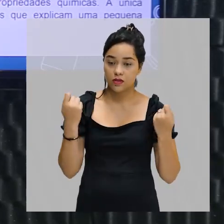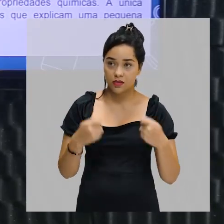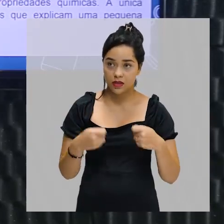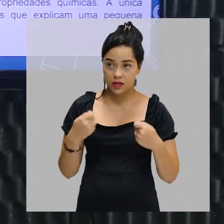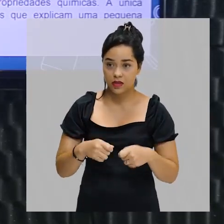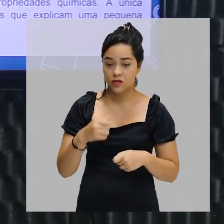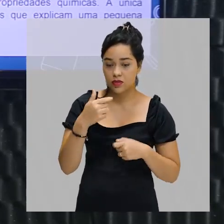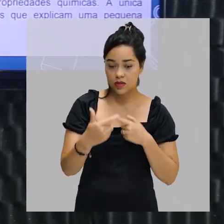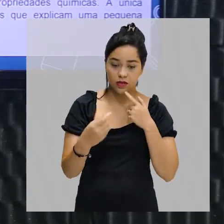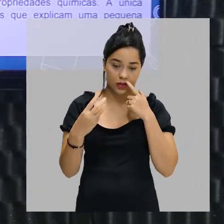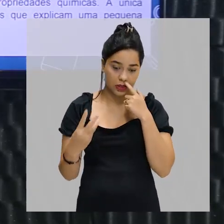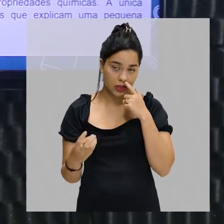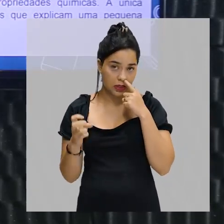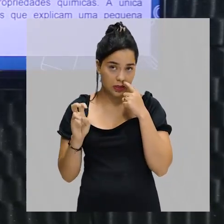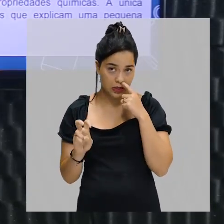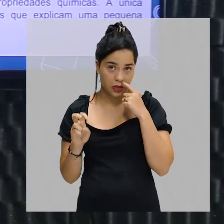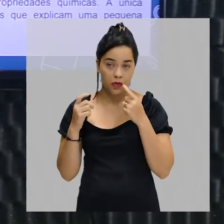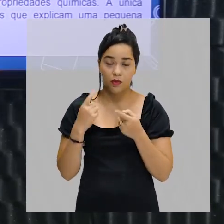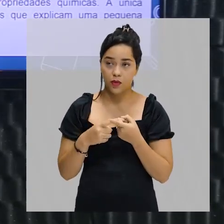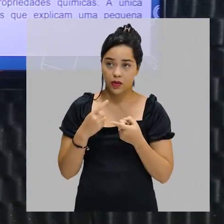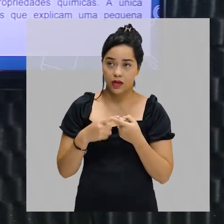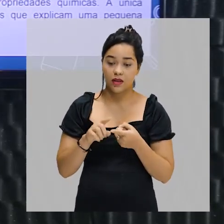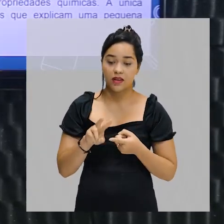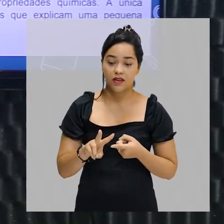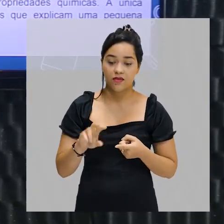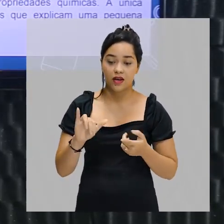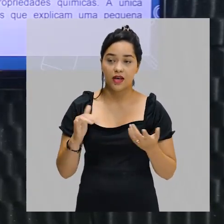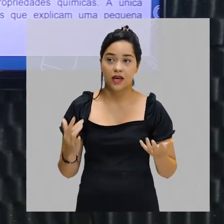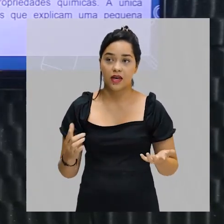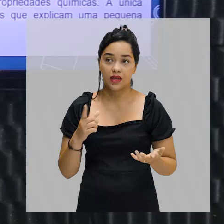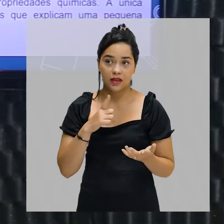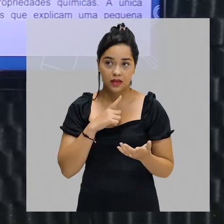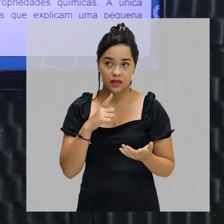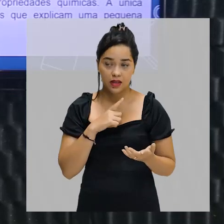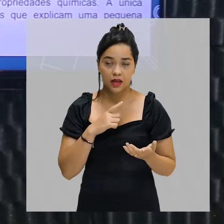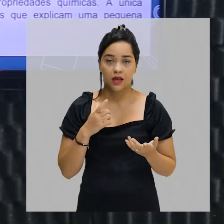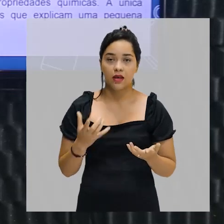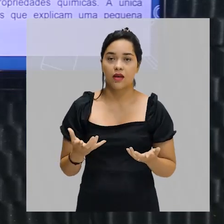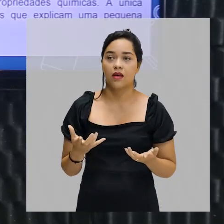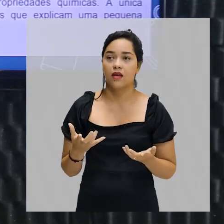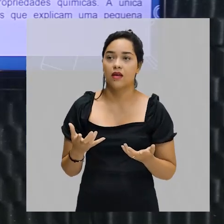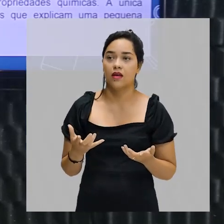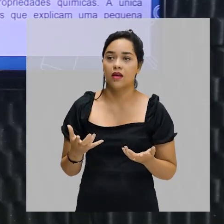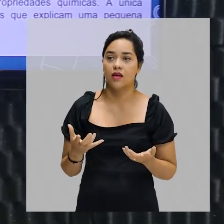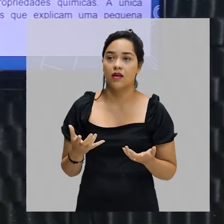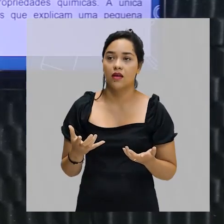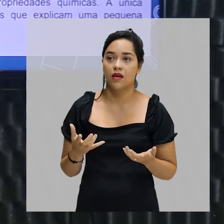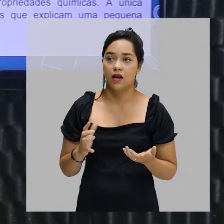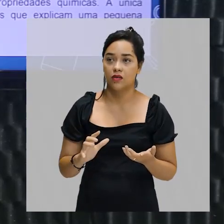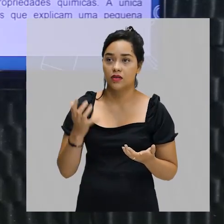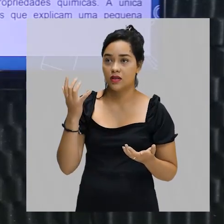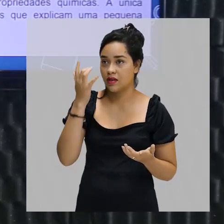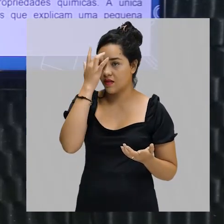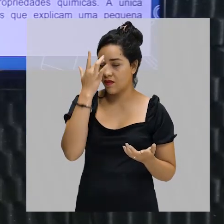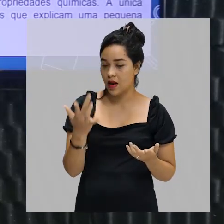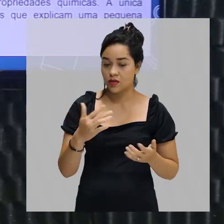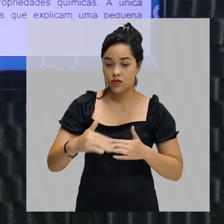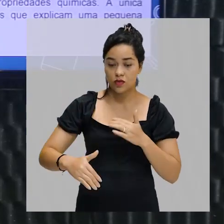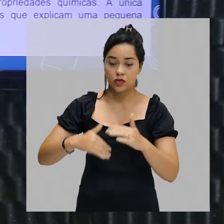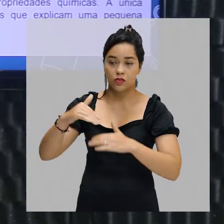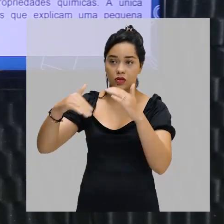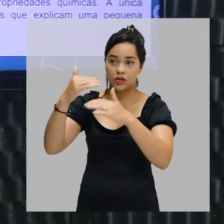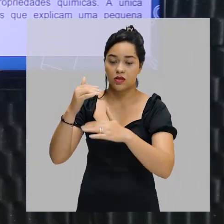urânio 235, porque é ele que vai ser, né, através dele que vai acontecer mais facilmente os processos